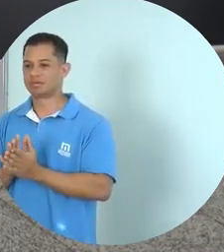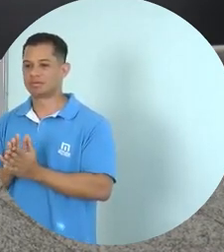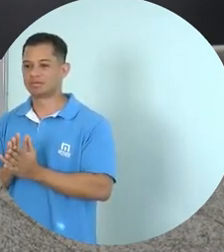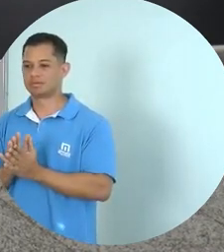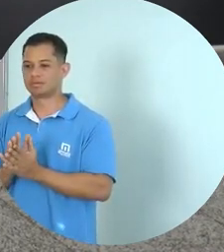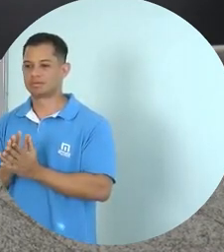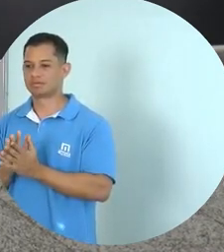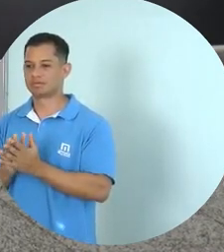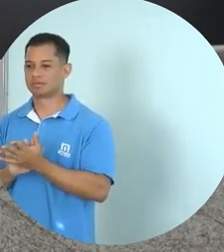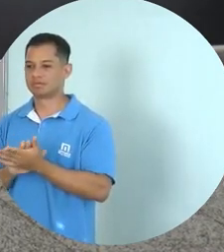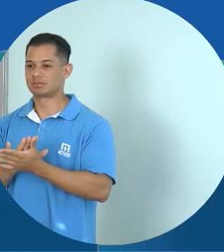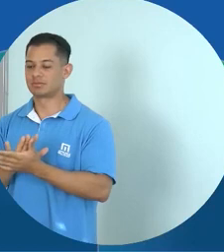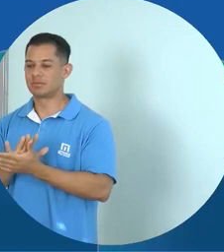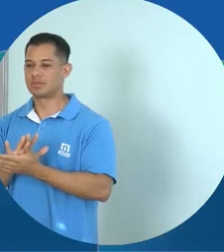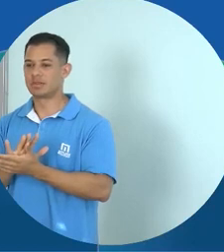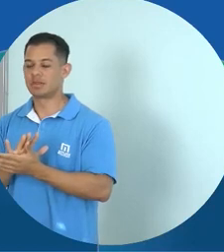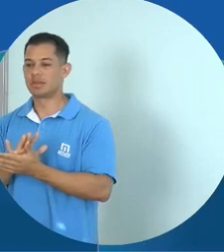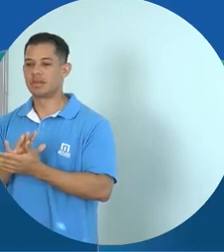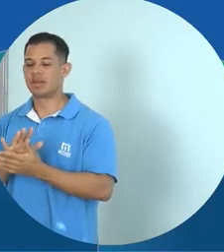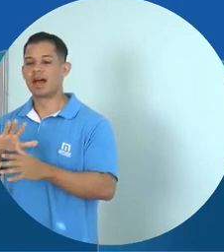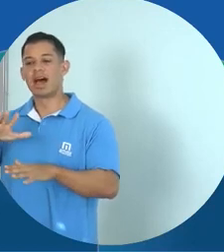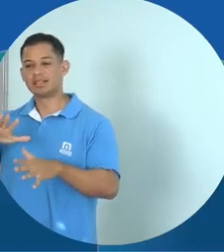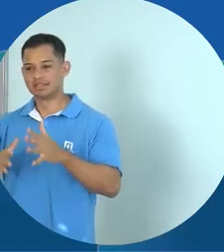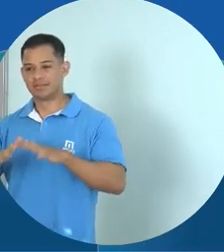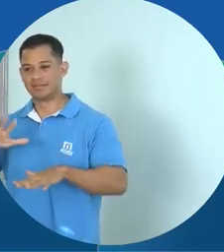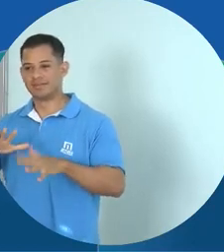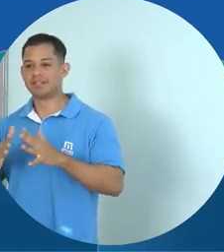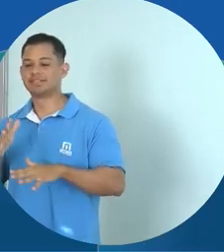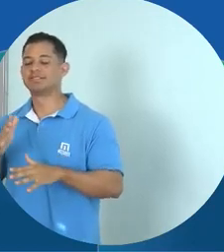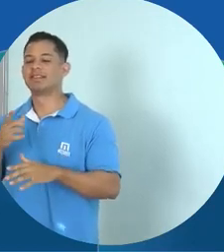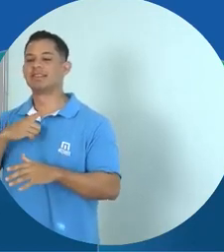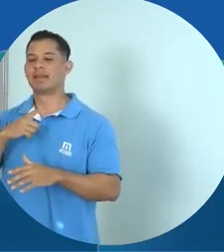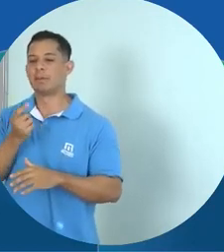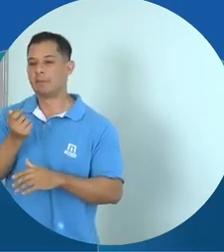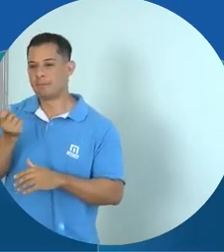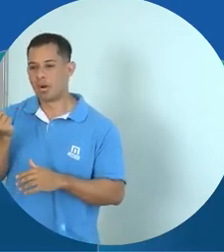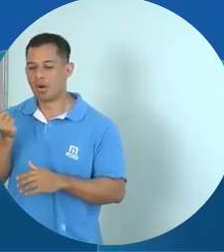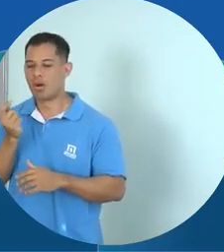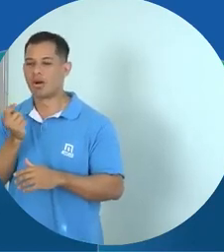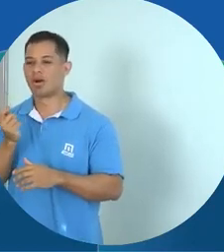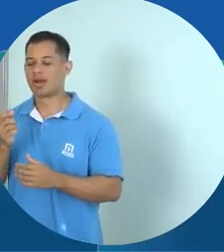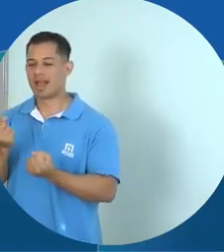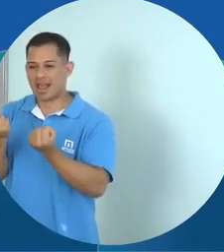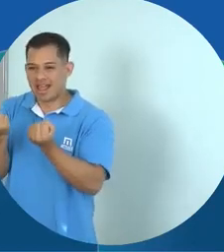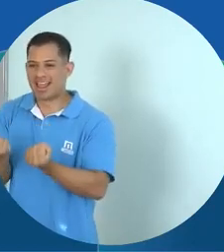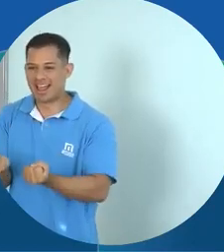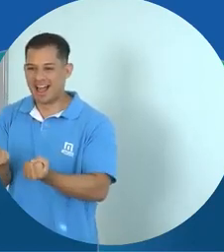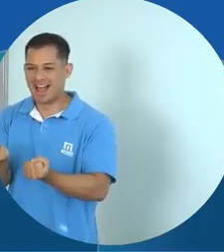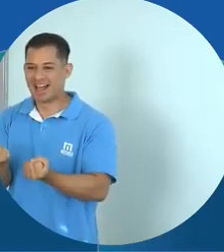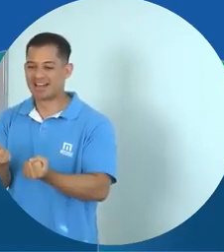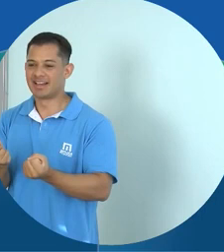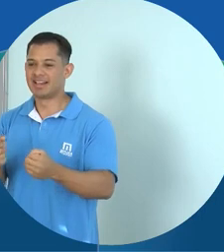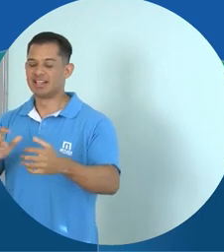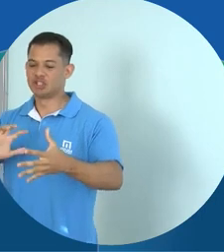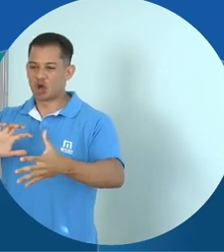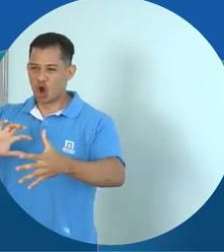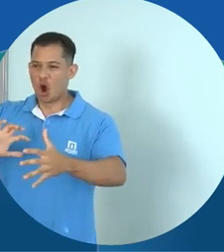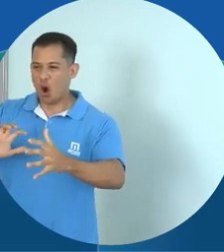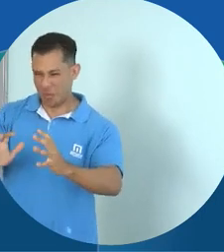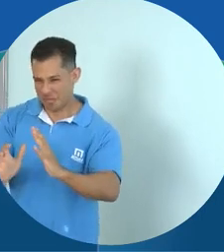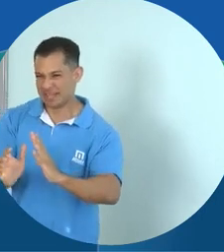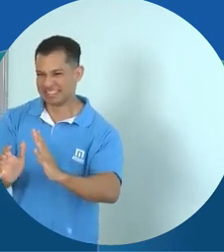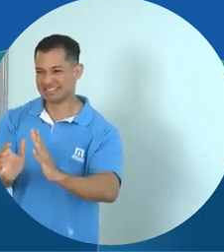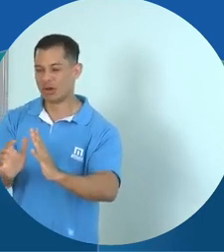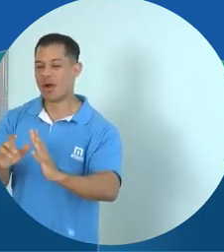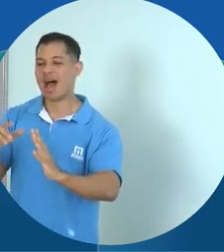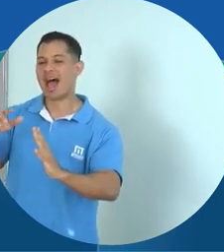e você, às vezes, tem pouca carga de compressão atuando e precisa equilibrar. Às vezes,